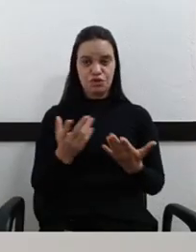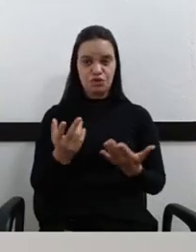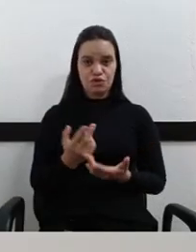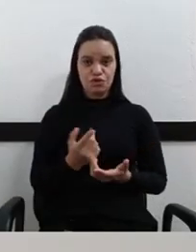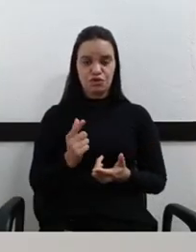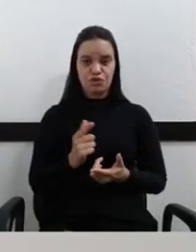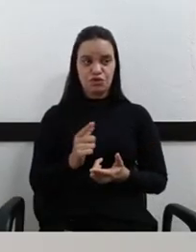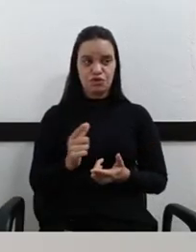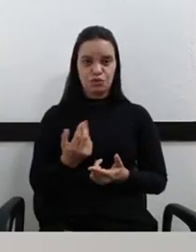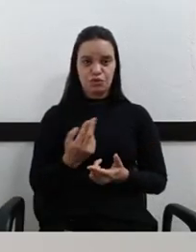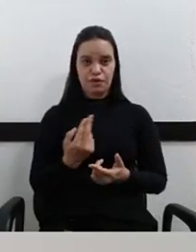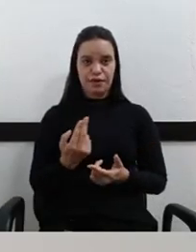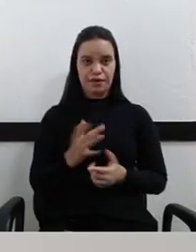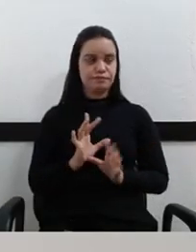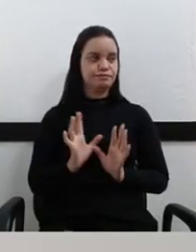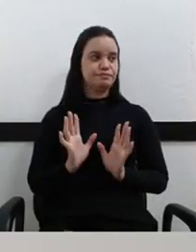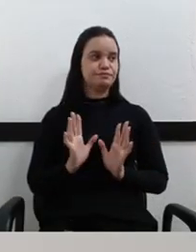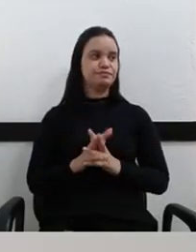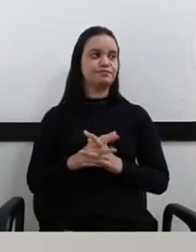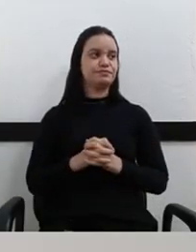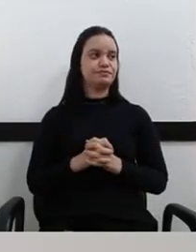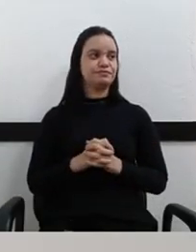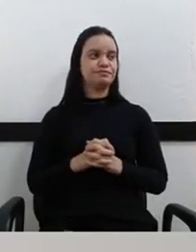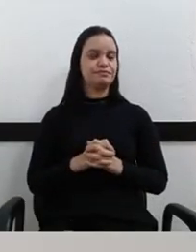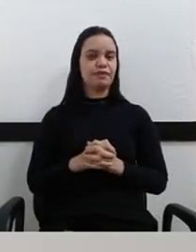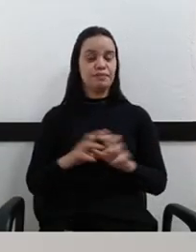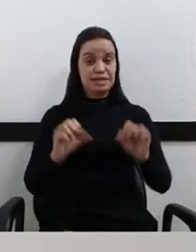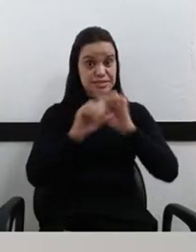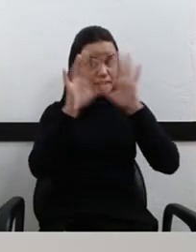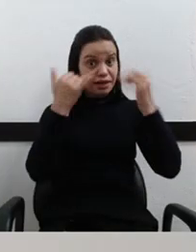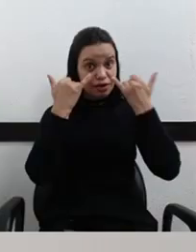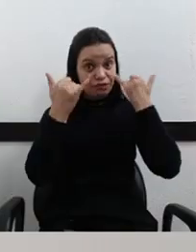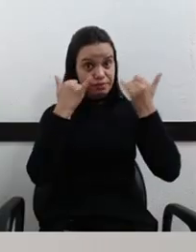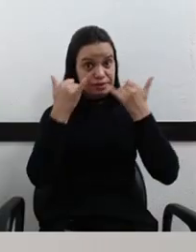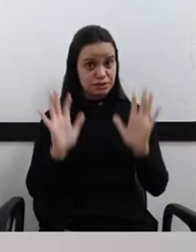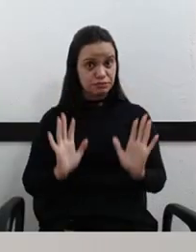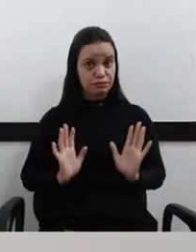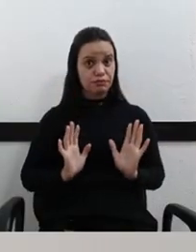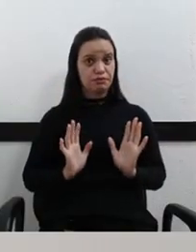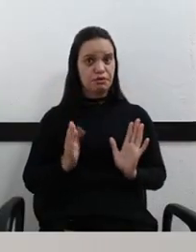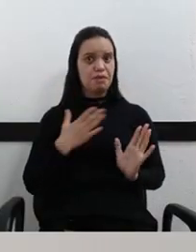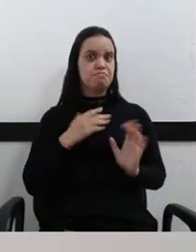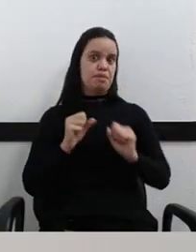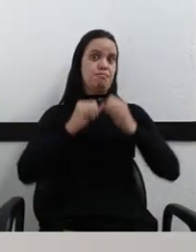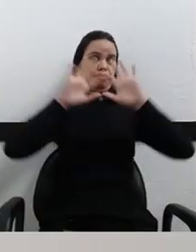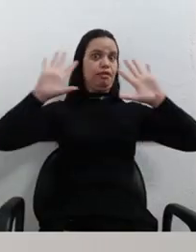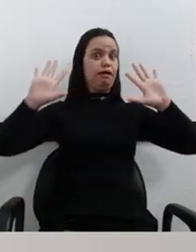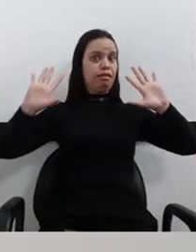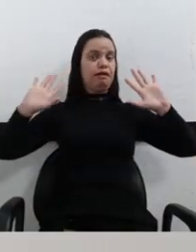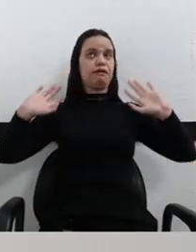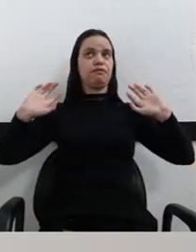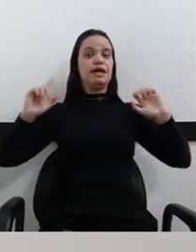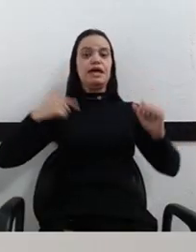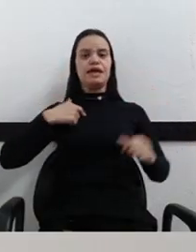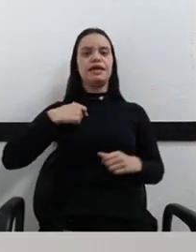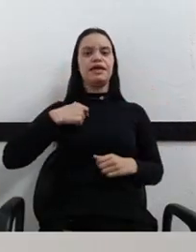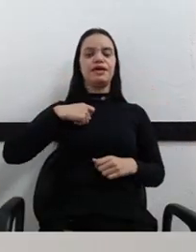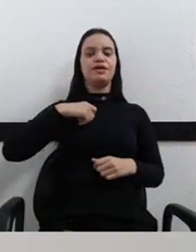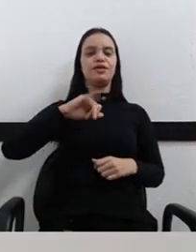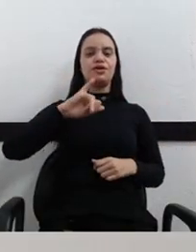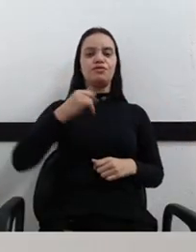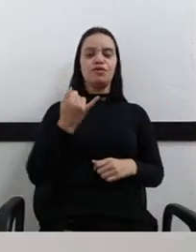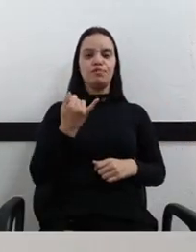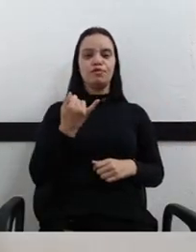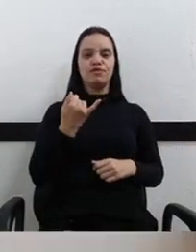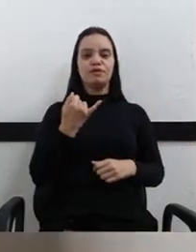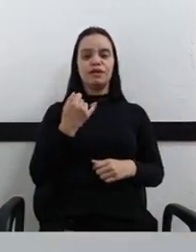é... Não, mas isso dá claro isso aí, na leitura? Eu vou até aproveitar que foi interrompida a